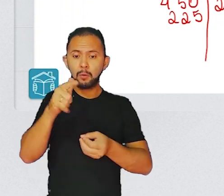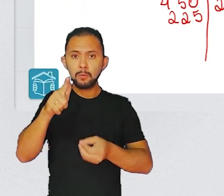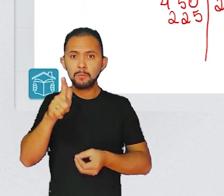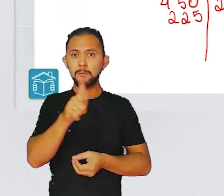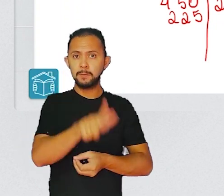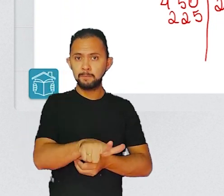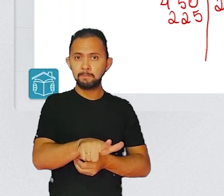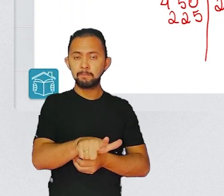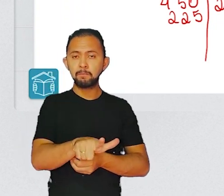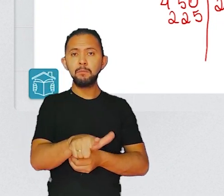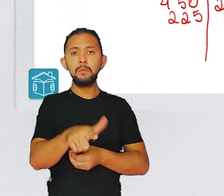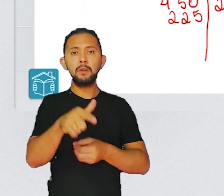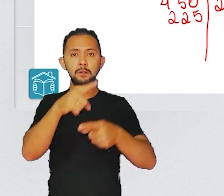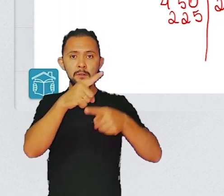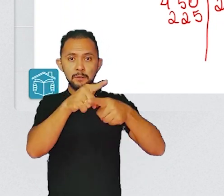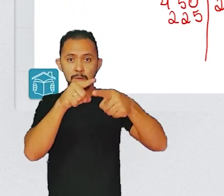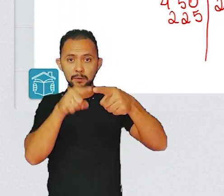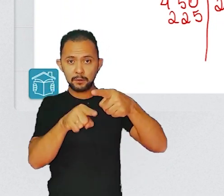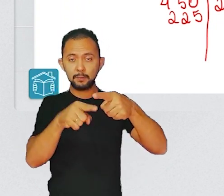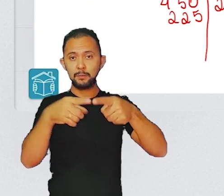gente vai pegar os algarismos de